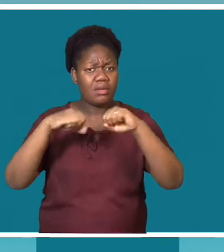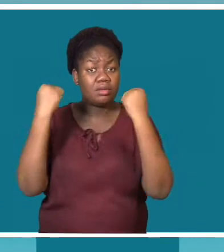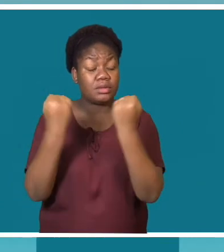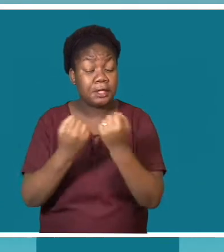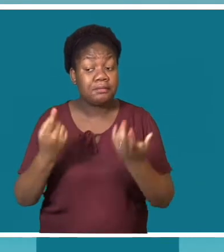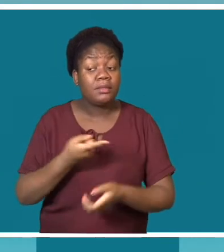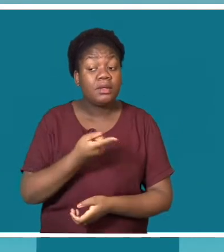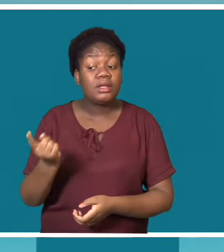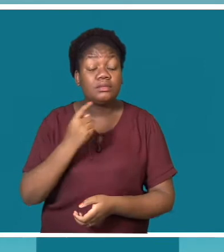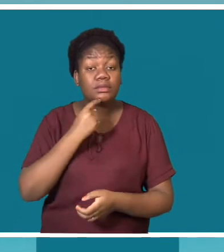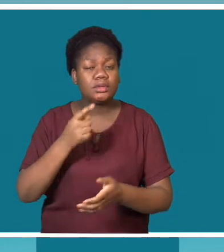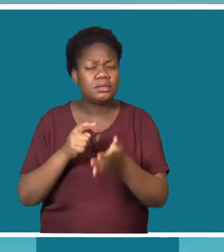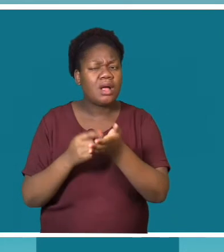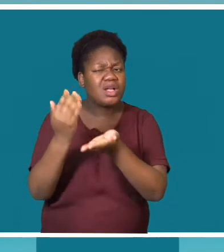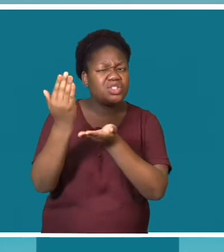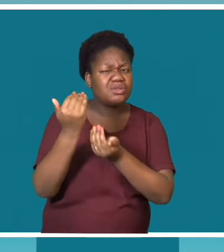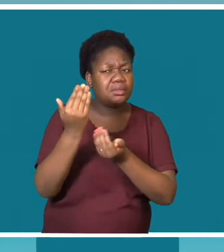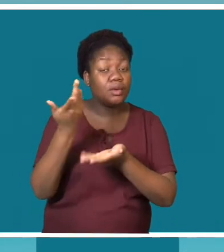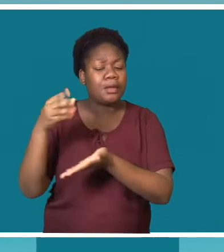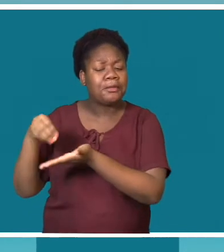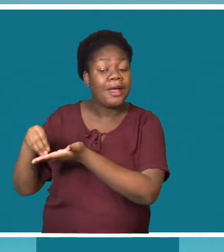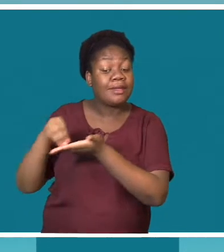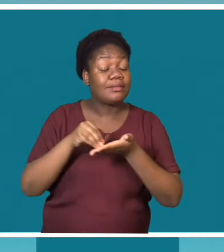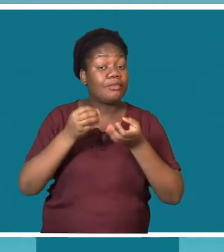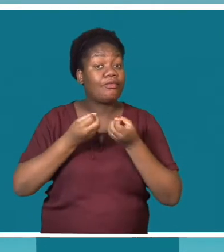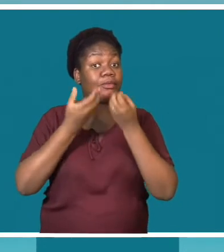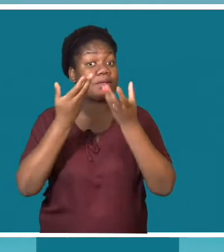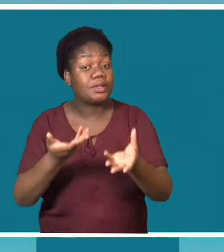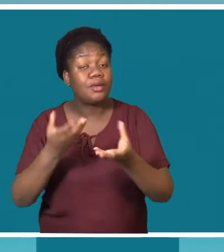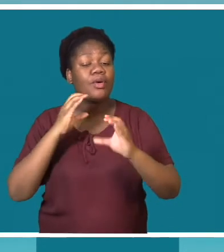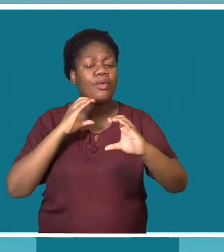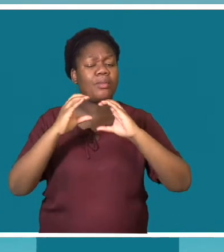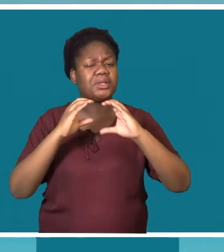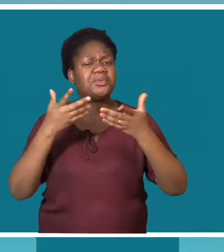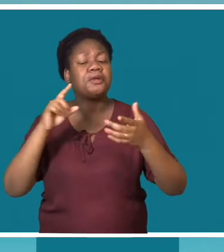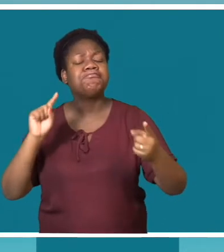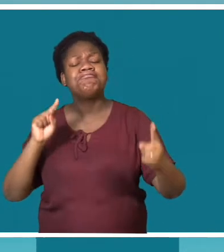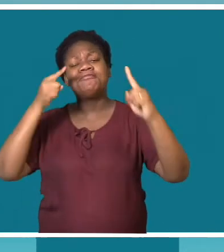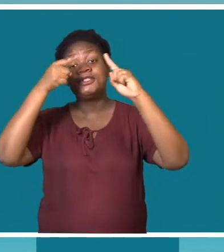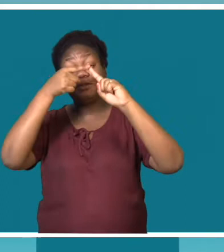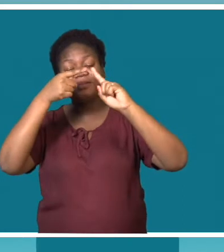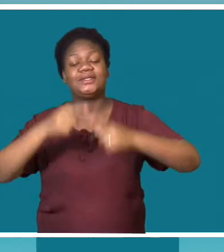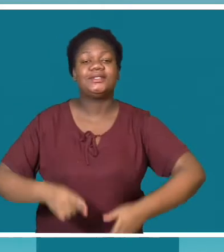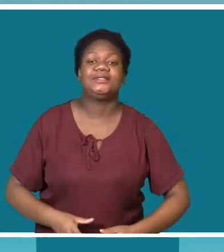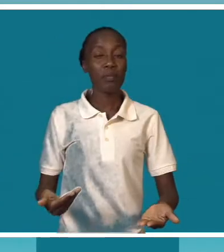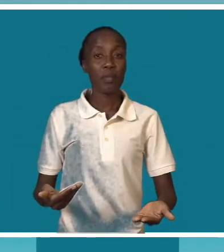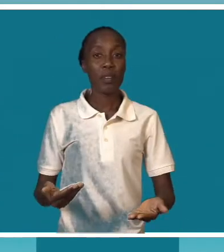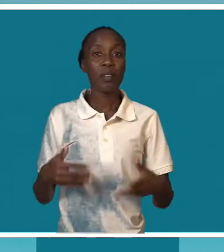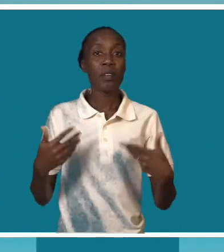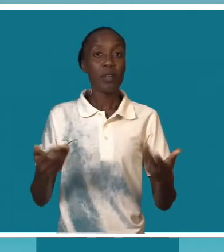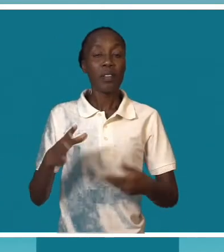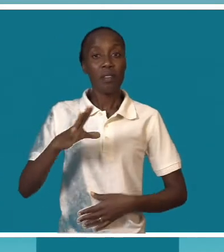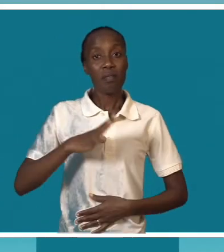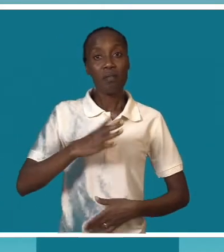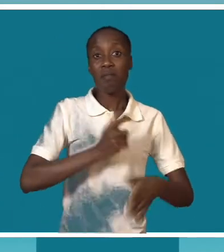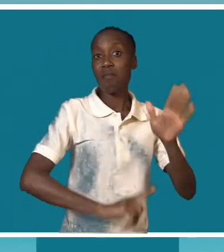as organizações esperam ver melhoradas as condições de acesso a tecnologias de informação e comunicação. Eu